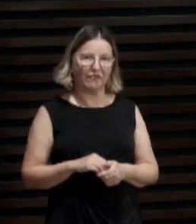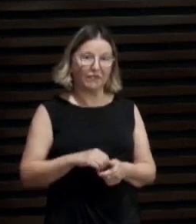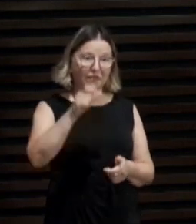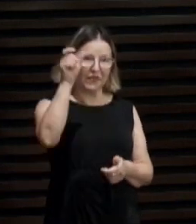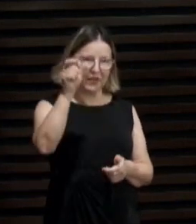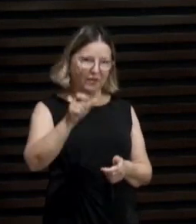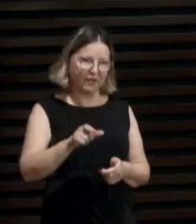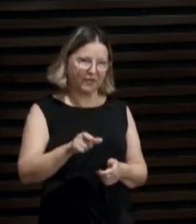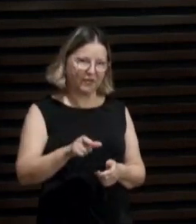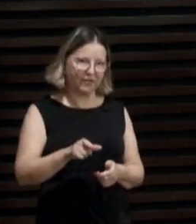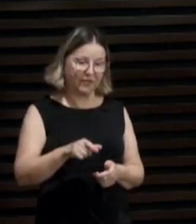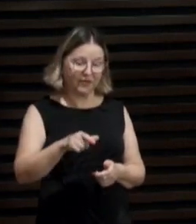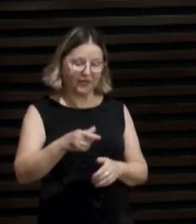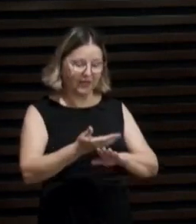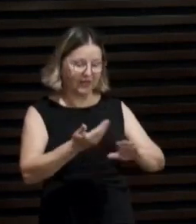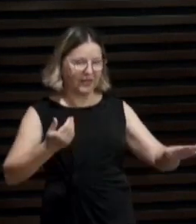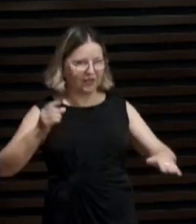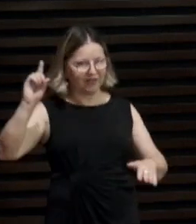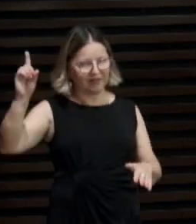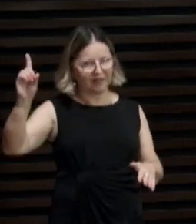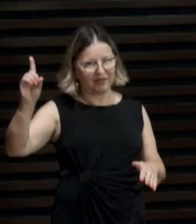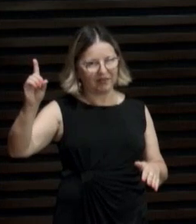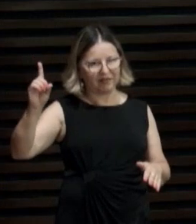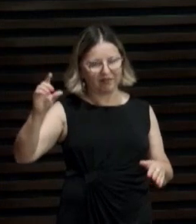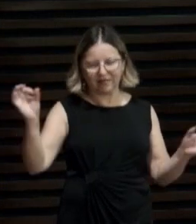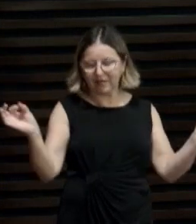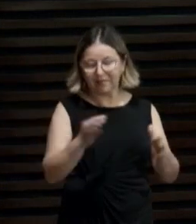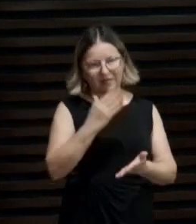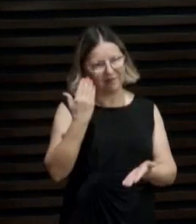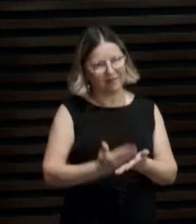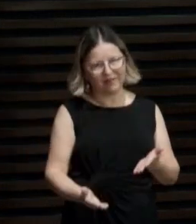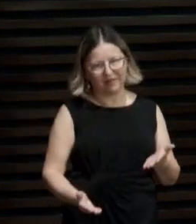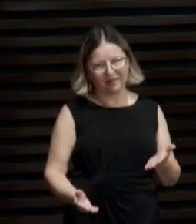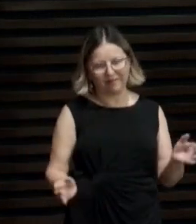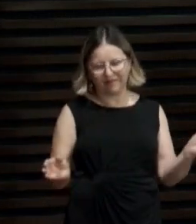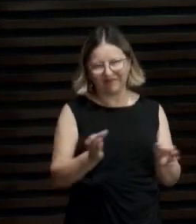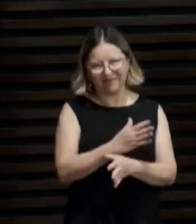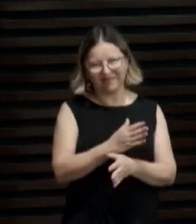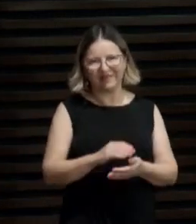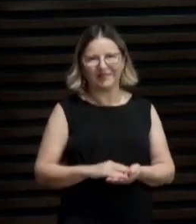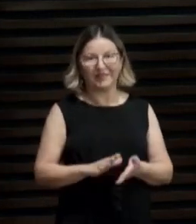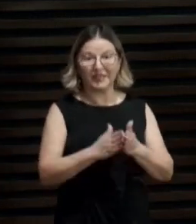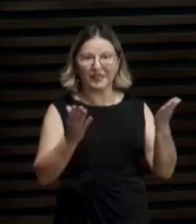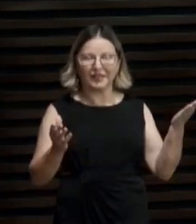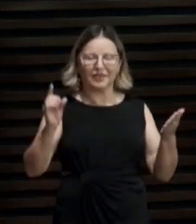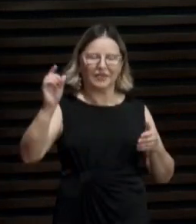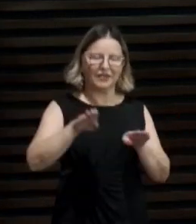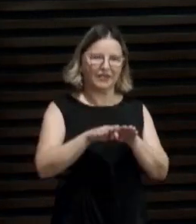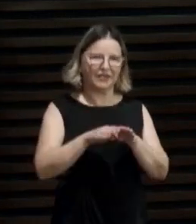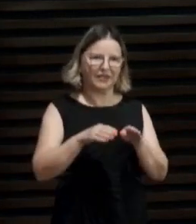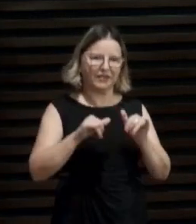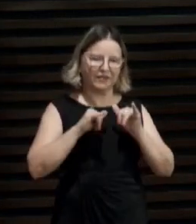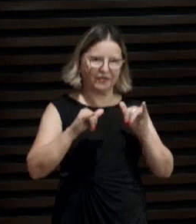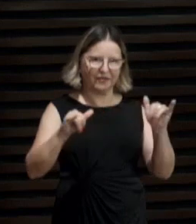humano, sem Deus, está totalmente perdido. Totalmente. A Bíblia também nos diz